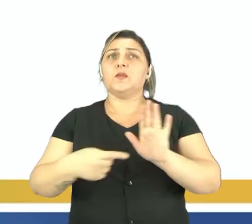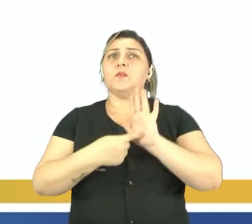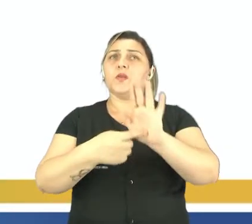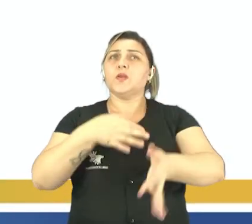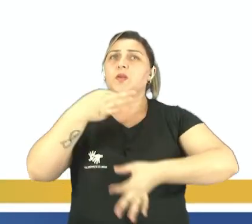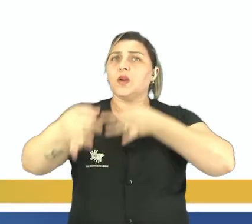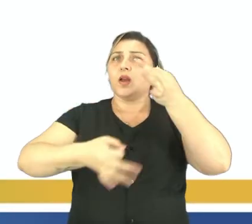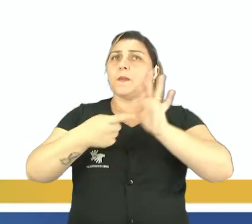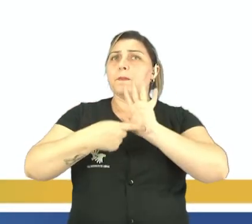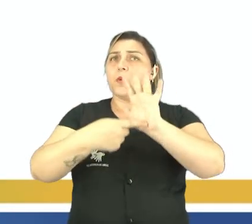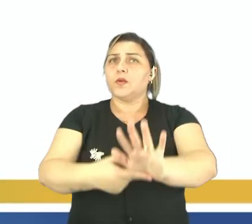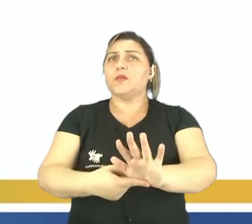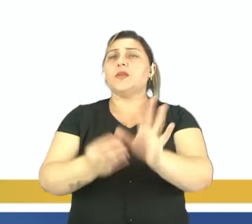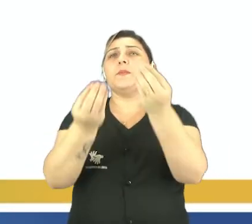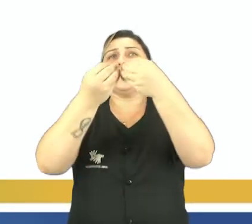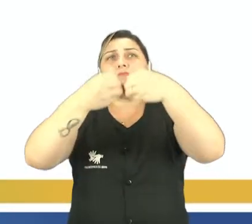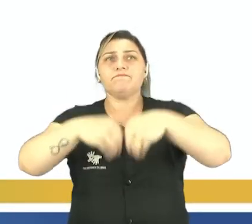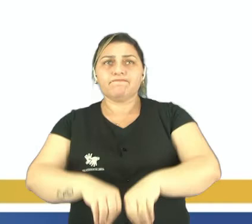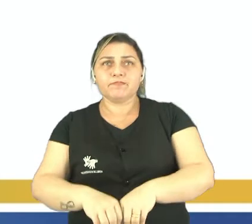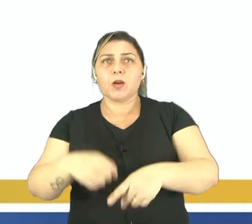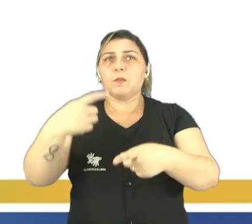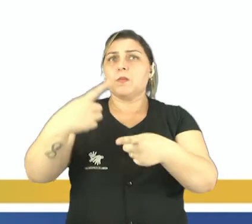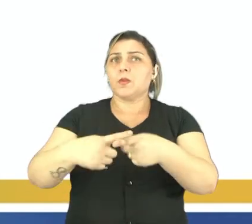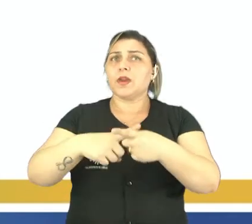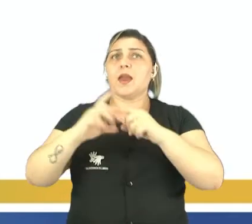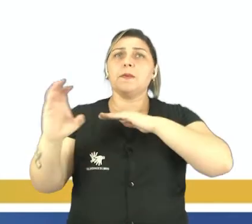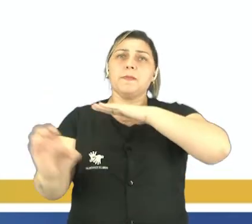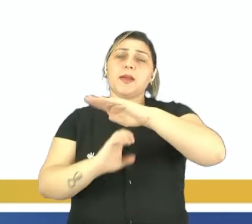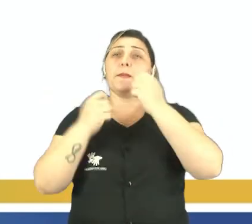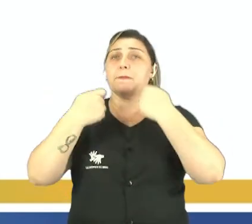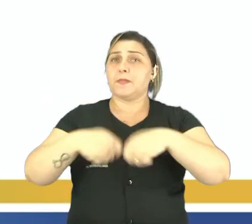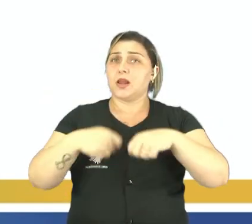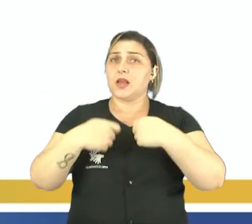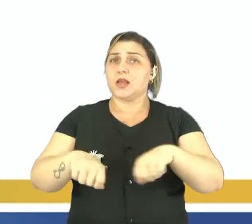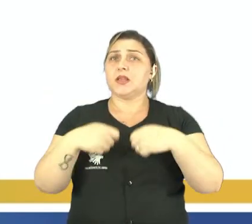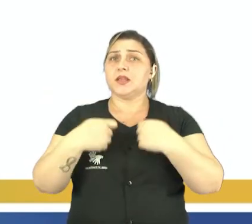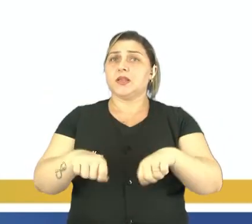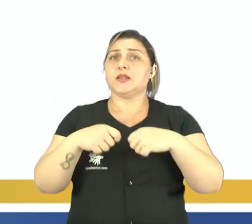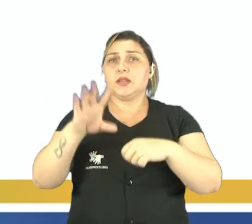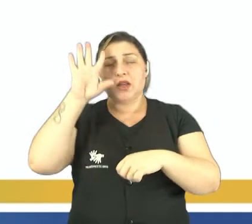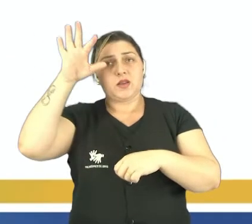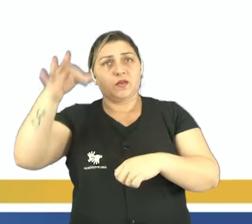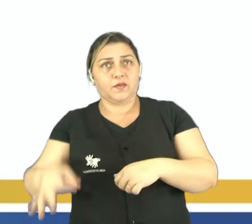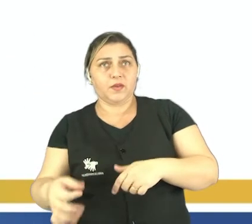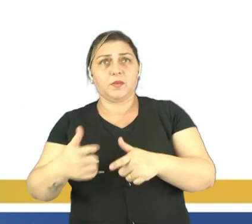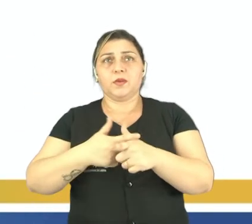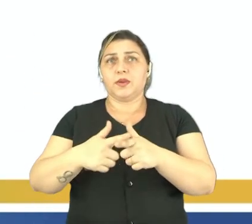os argumentos que demonstram que você foi prejudicado e o porquê a empresa precisa atendê-lo.